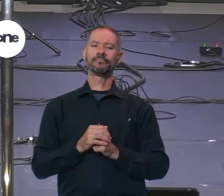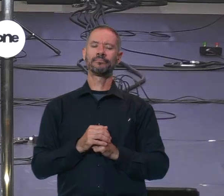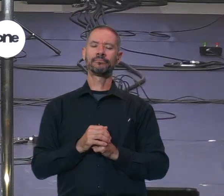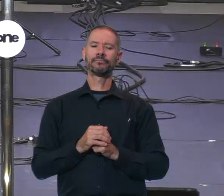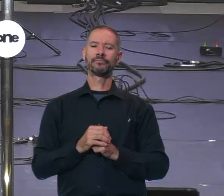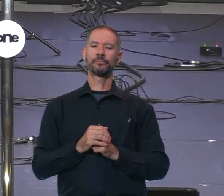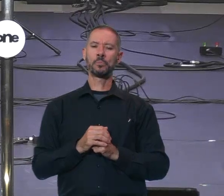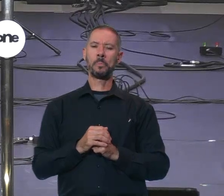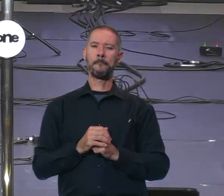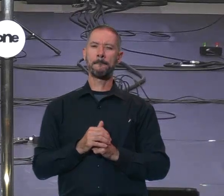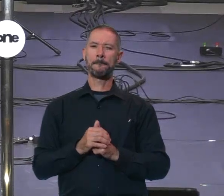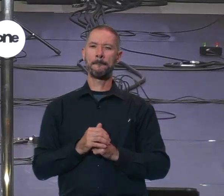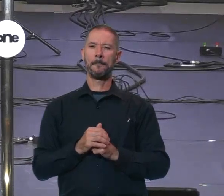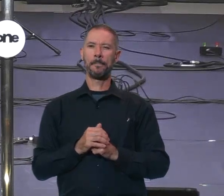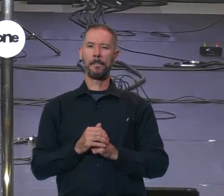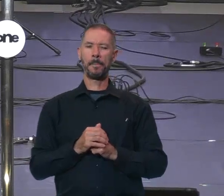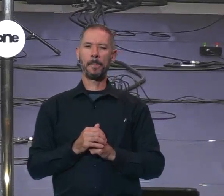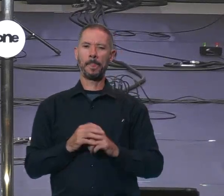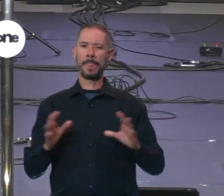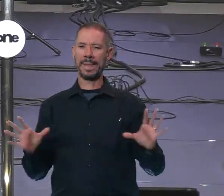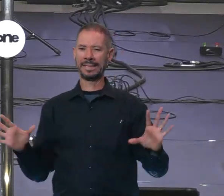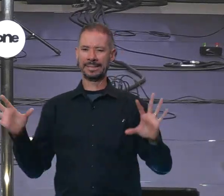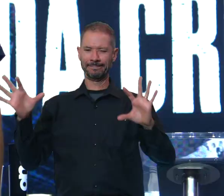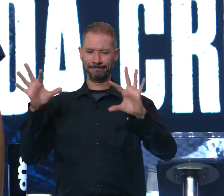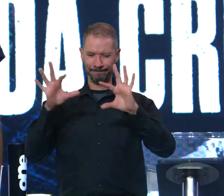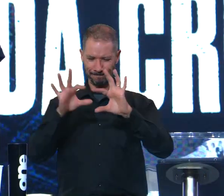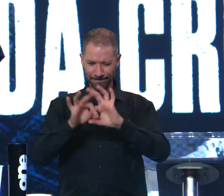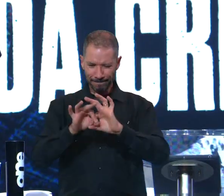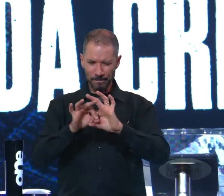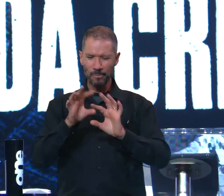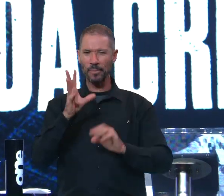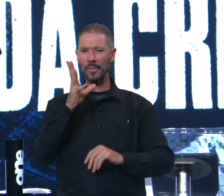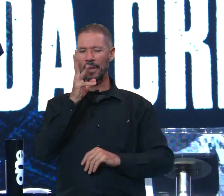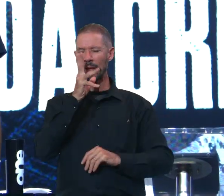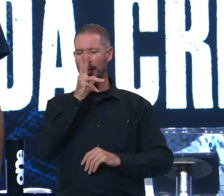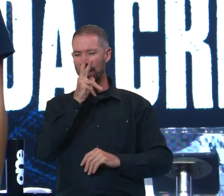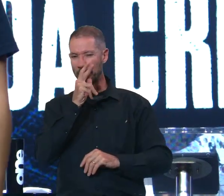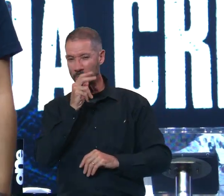Ó. E para juntar vai demorar.